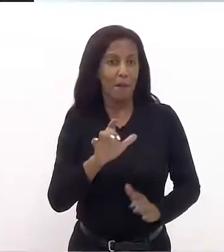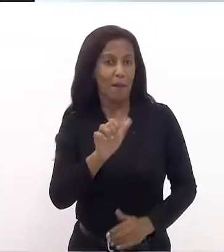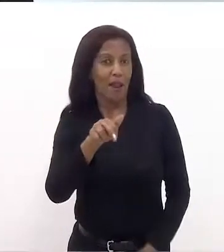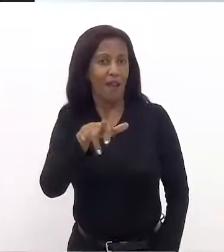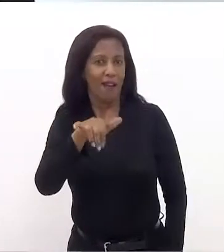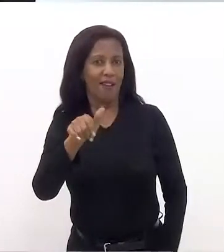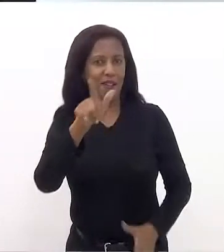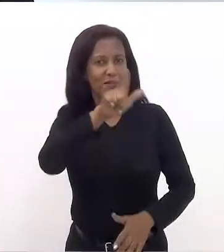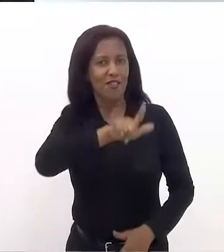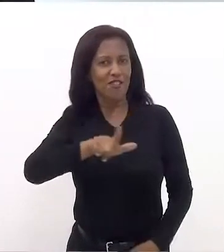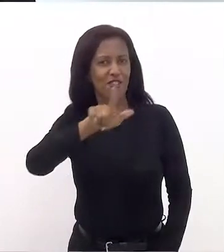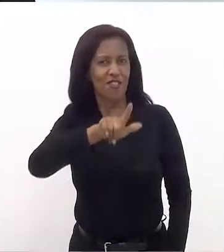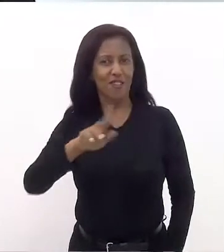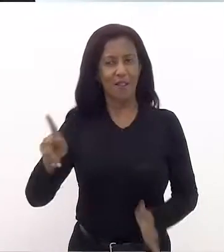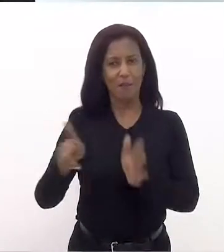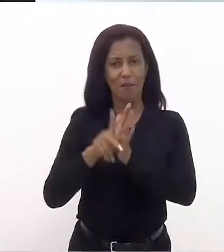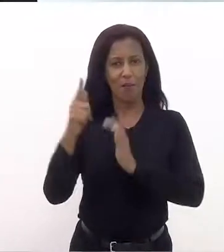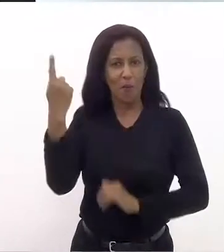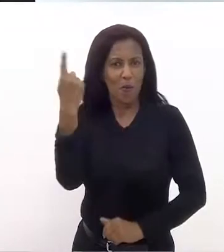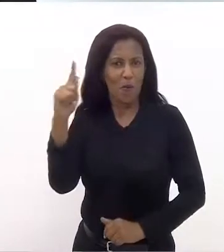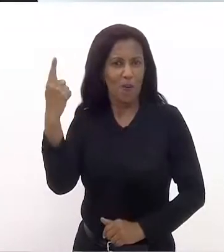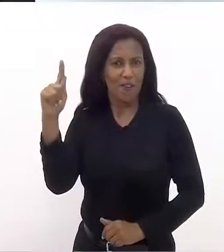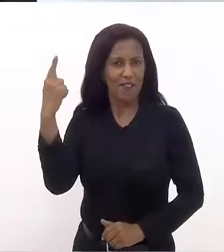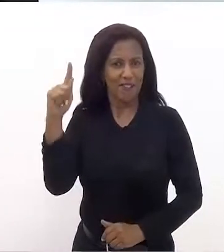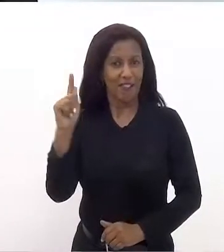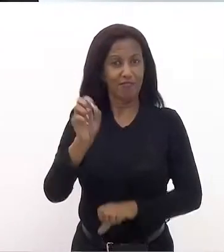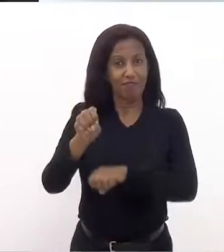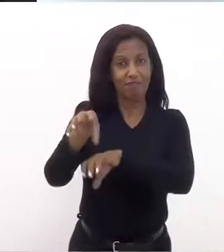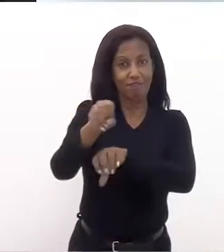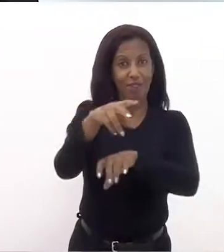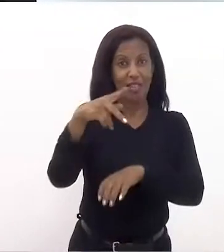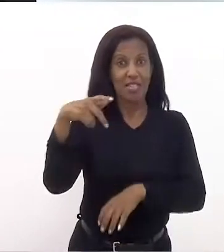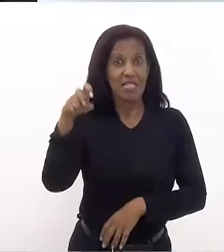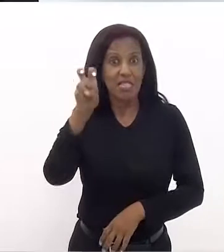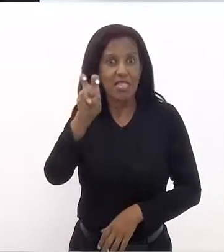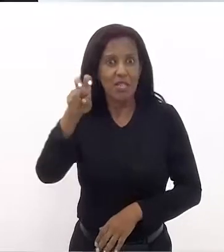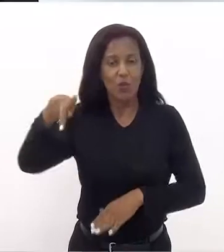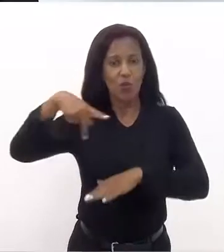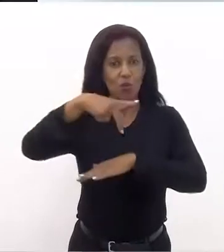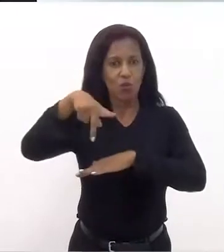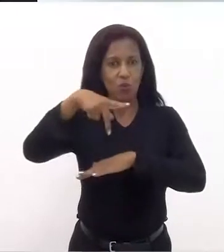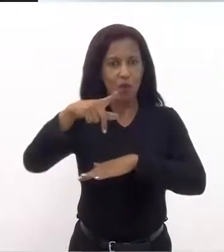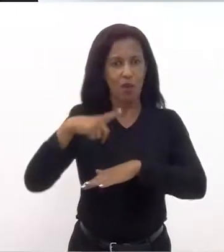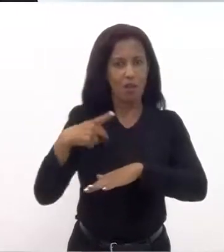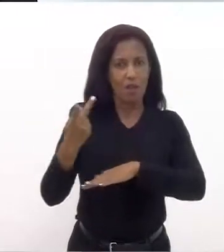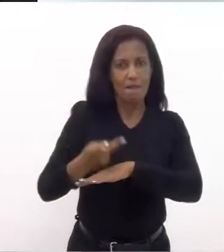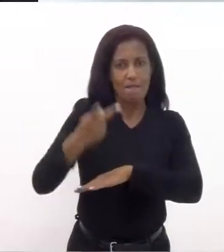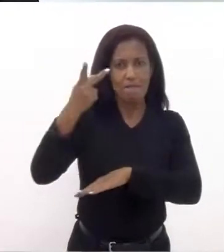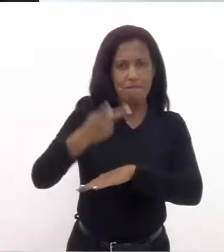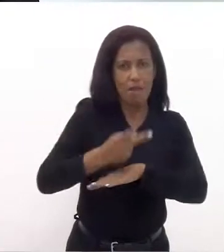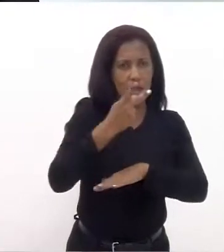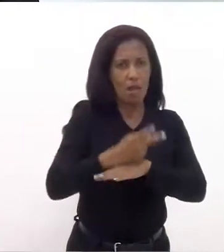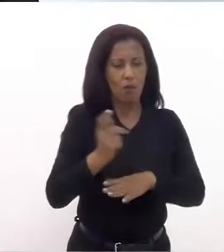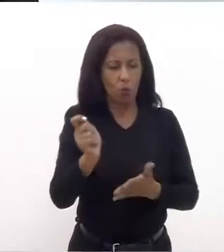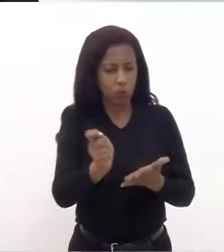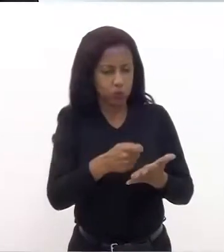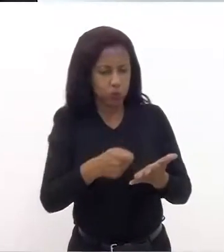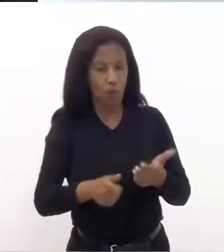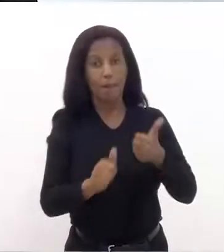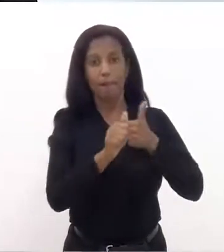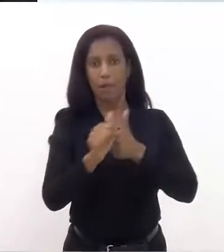Academia Feminina de Letras e Artes de Goiás. Já deu aula em 5 países, coleciona prêmios como